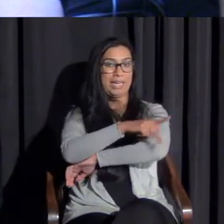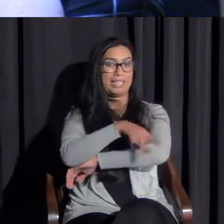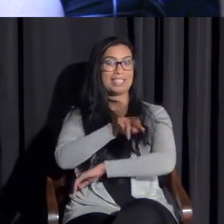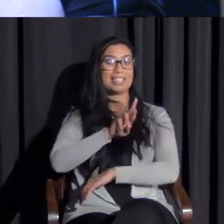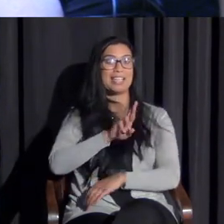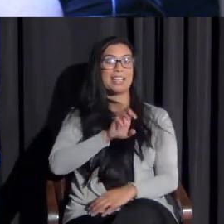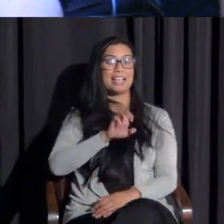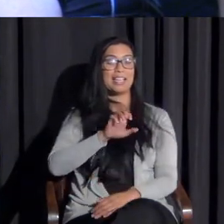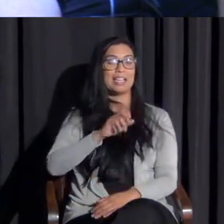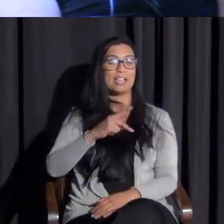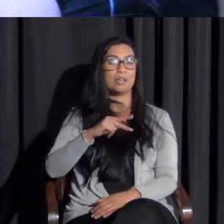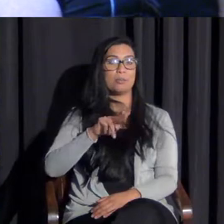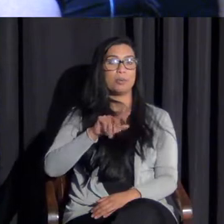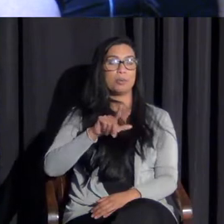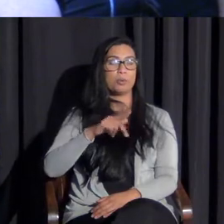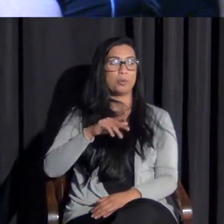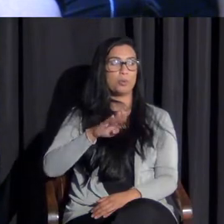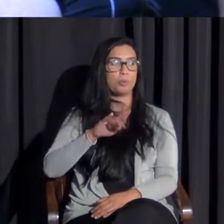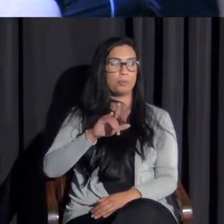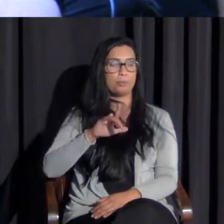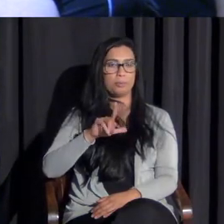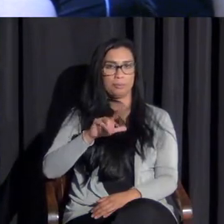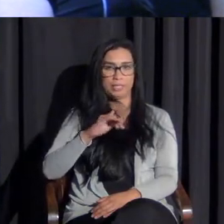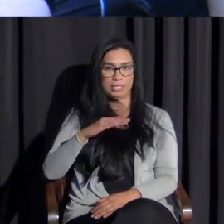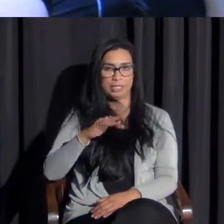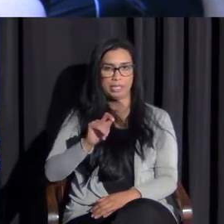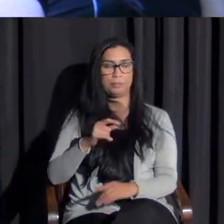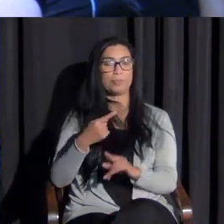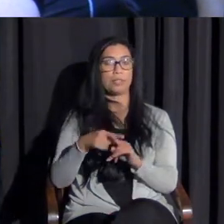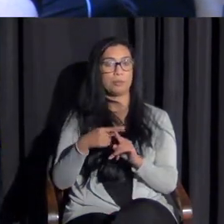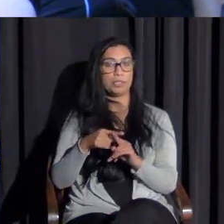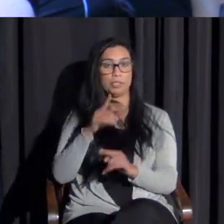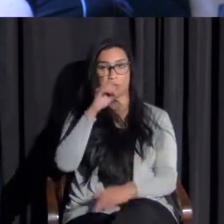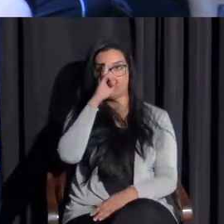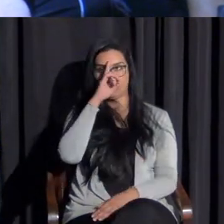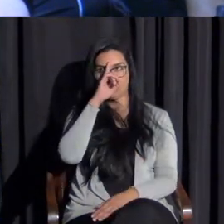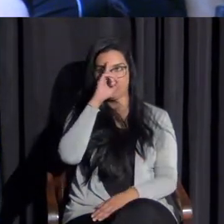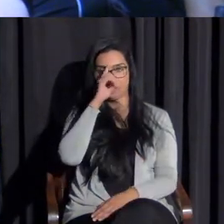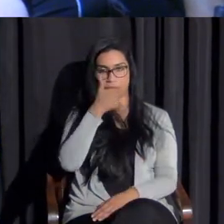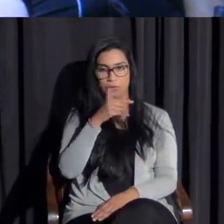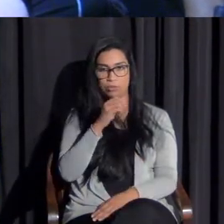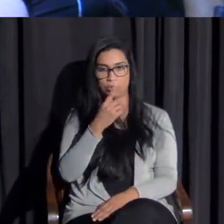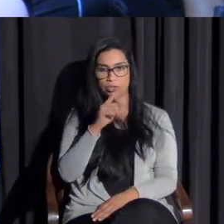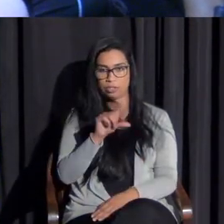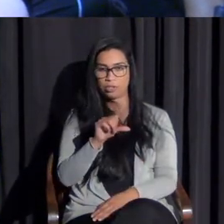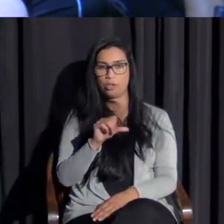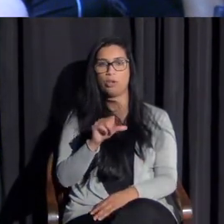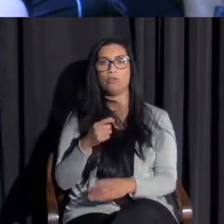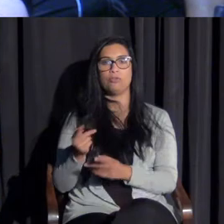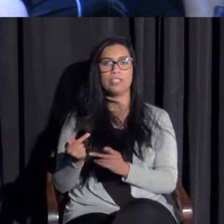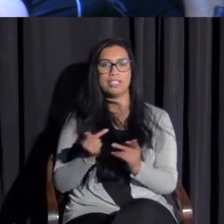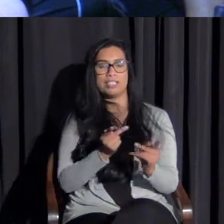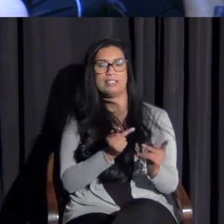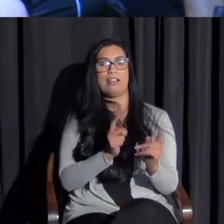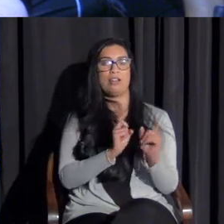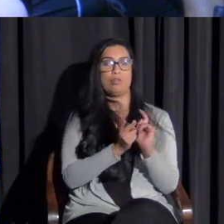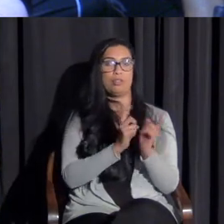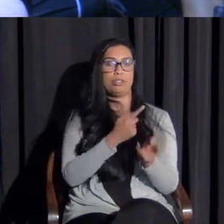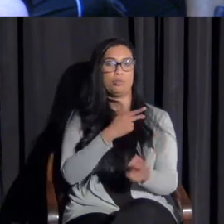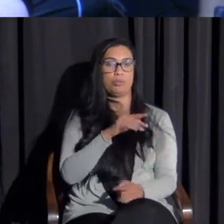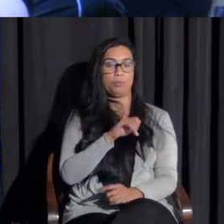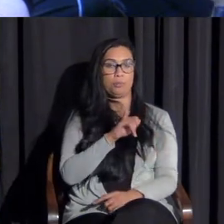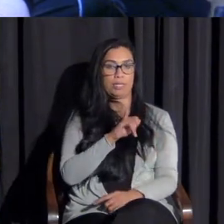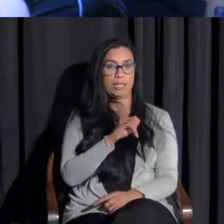porque, enfim, só uma curiosidade, um dia, descendo, indo para uma reunião do PIA em 2019, tem a CMEI aqui na Rua